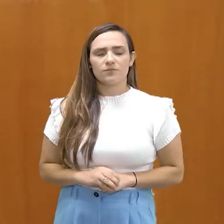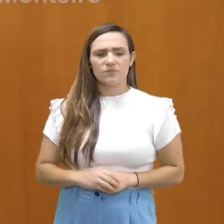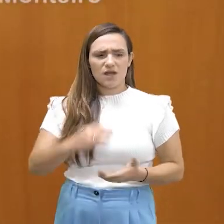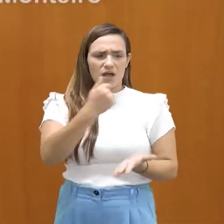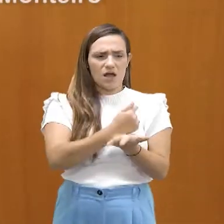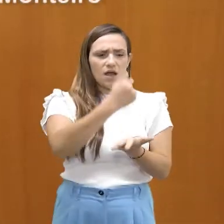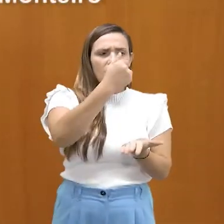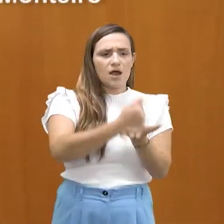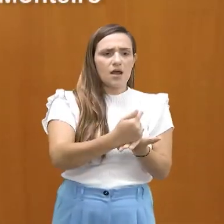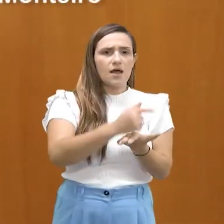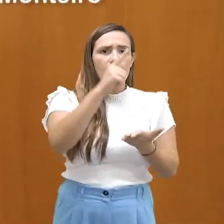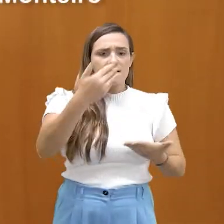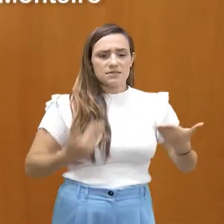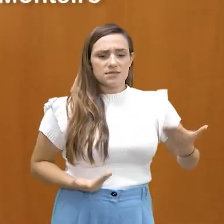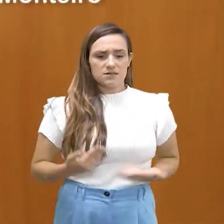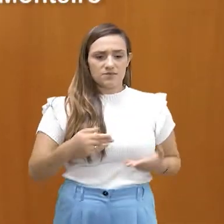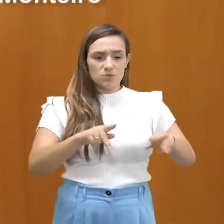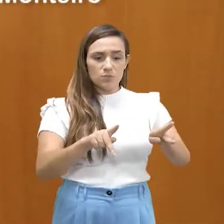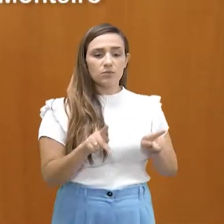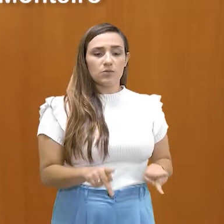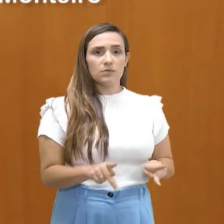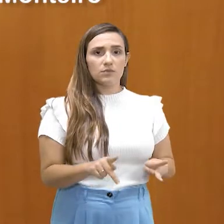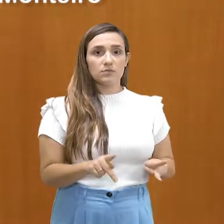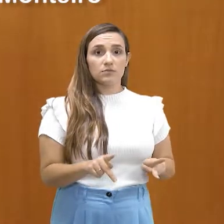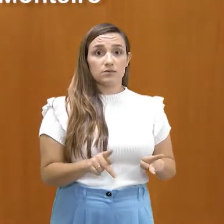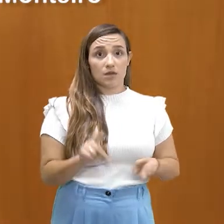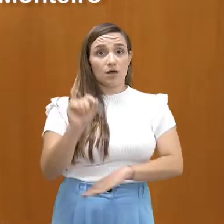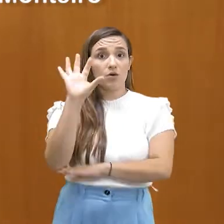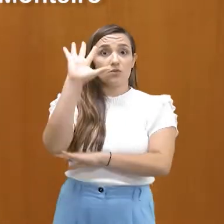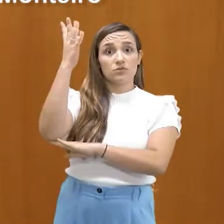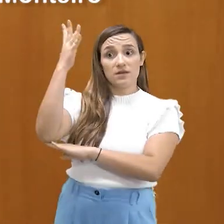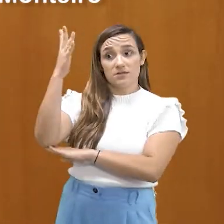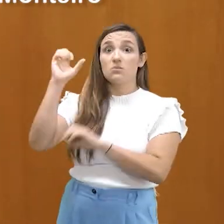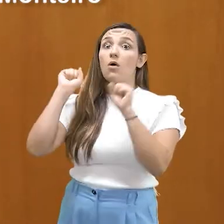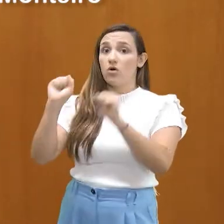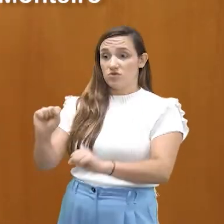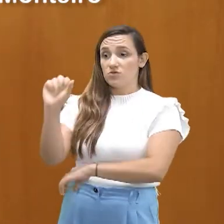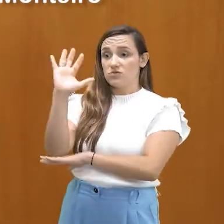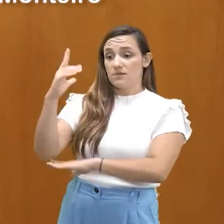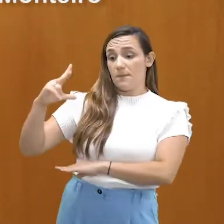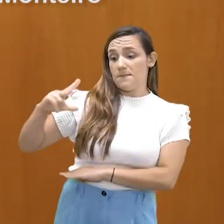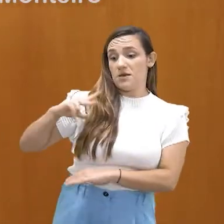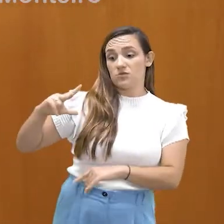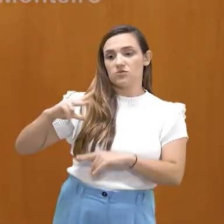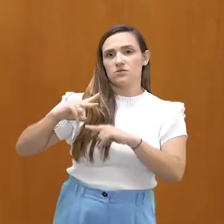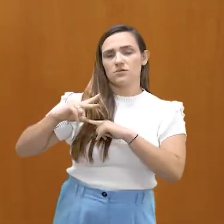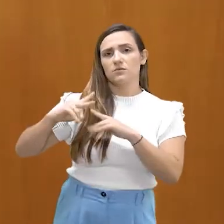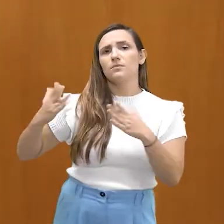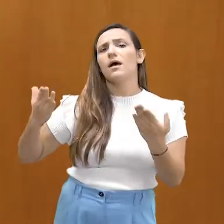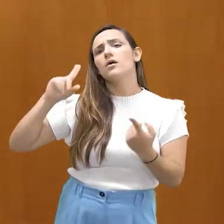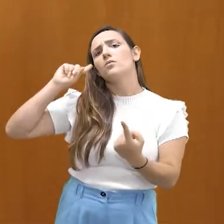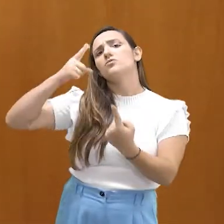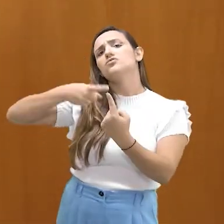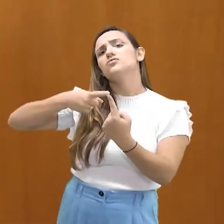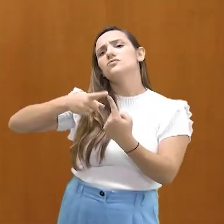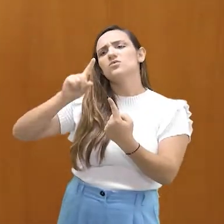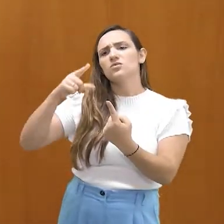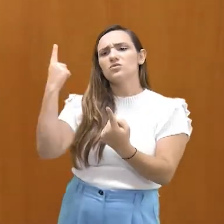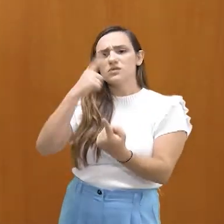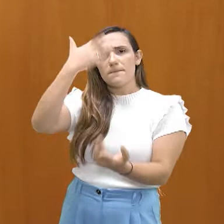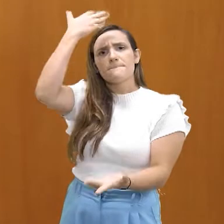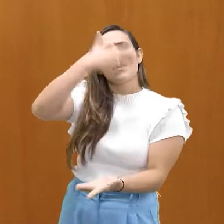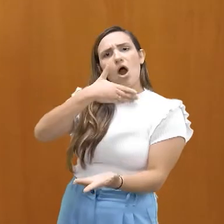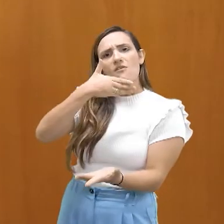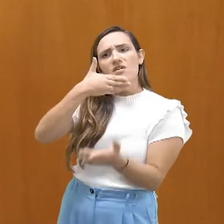Os cartórios são serviços públicos exercidos em caráter privado, destinados a garantir